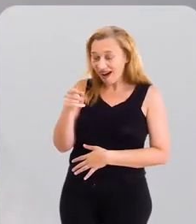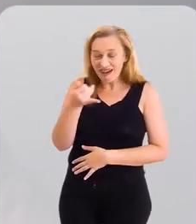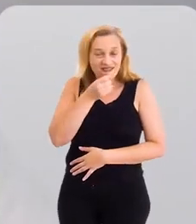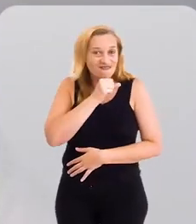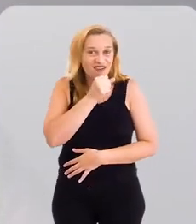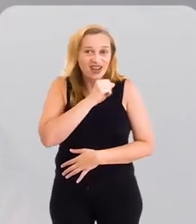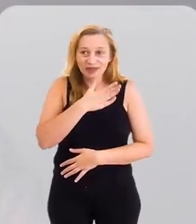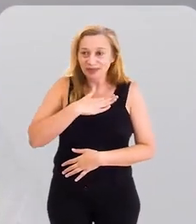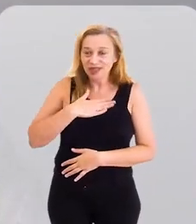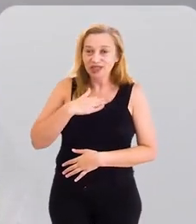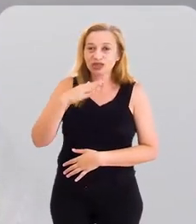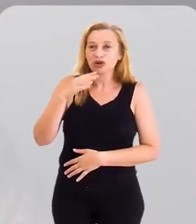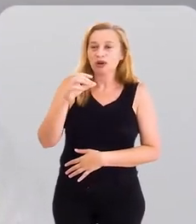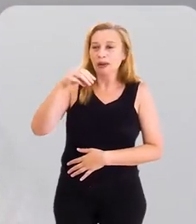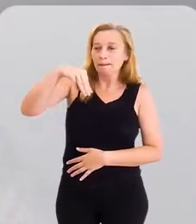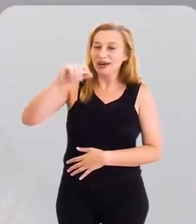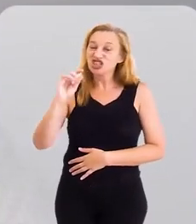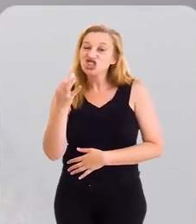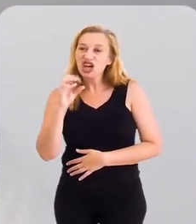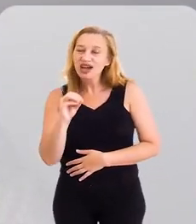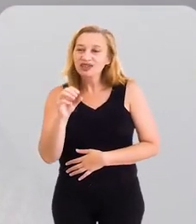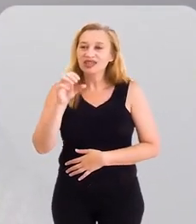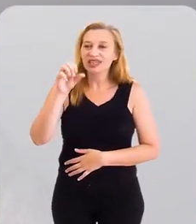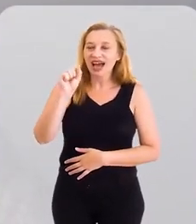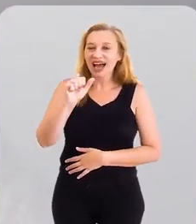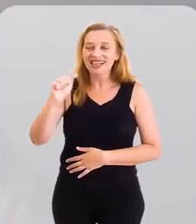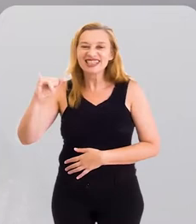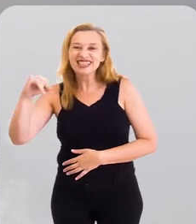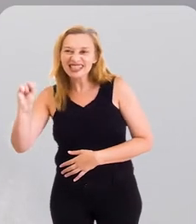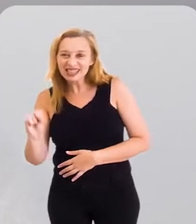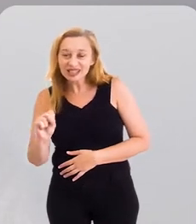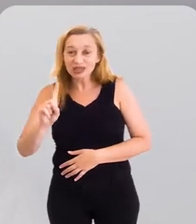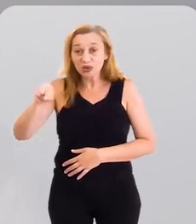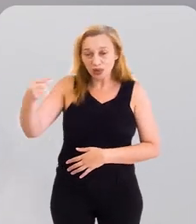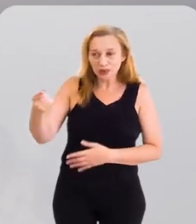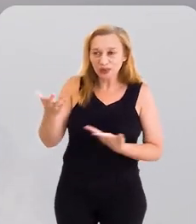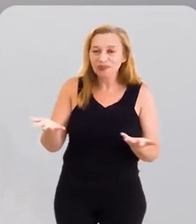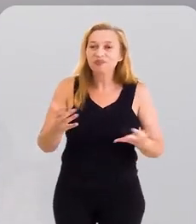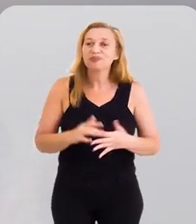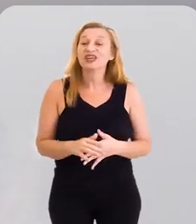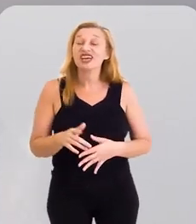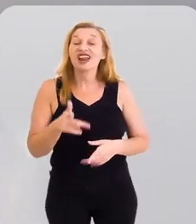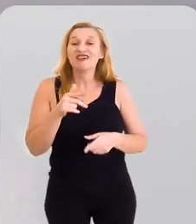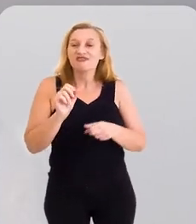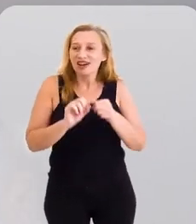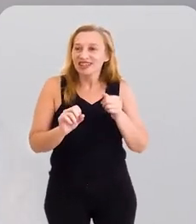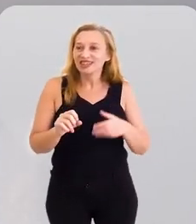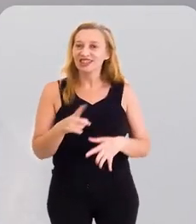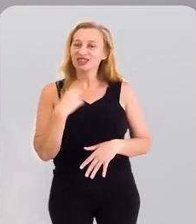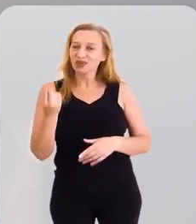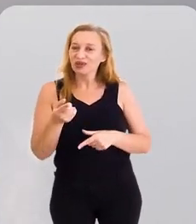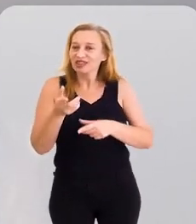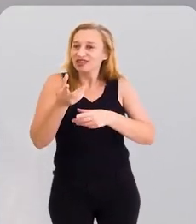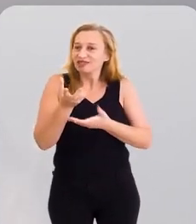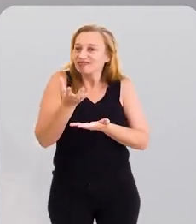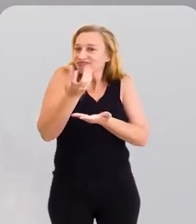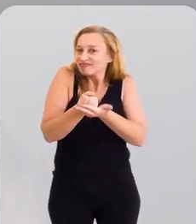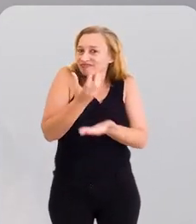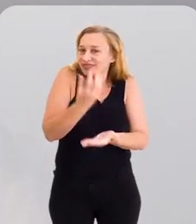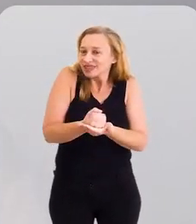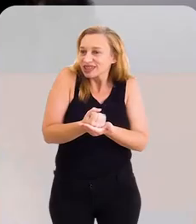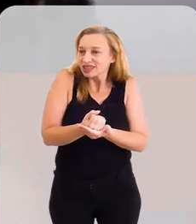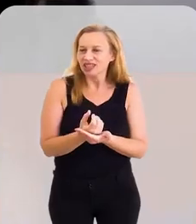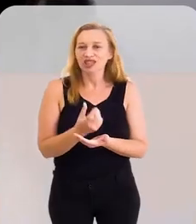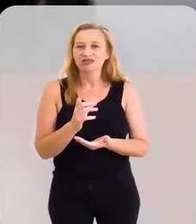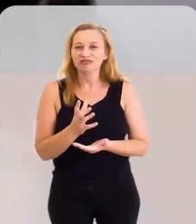exemplo, uma palestra antiga minha sobre Machado de Assis, sobre os Incas, são das primeiras. E ela fazia isso e a gente ia